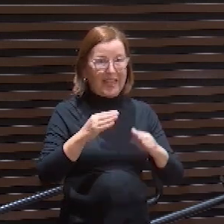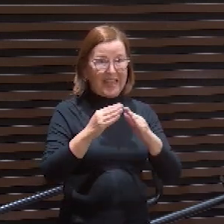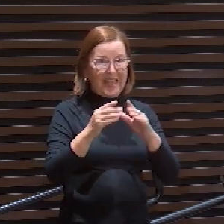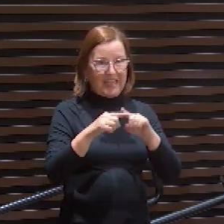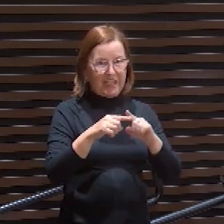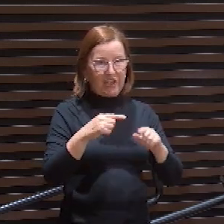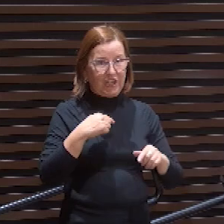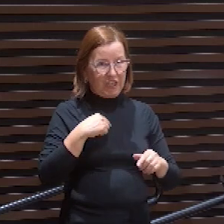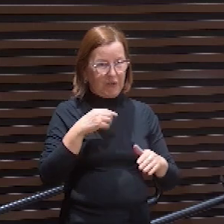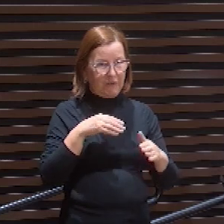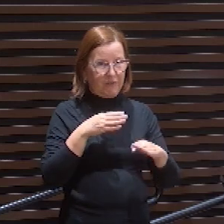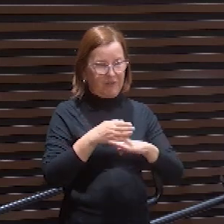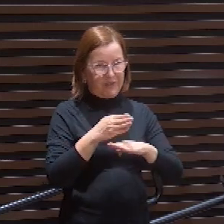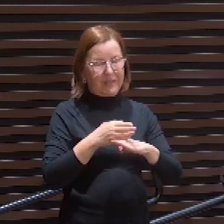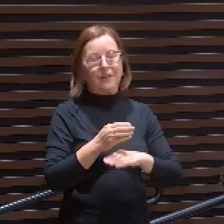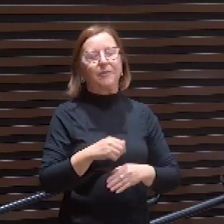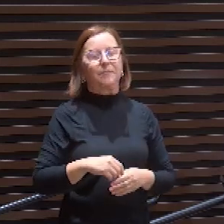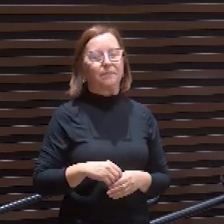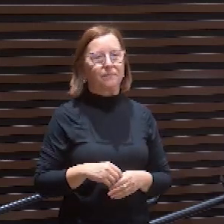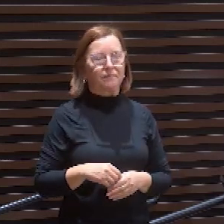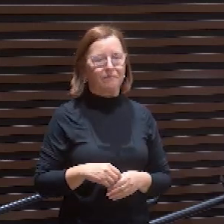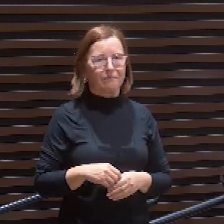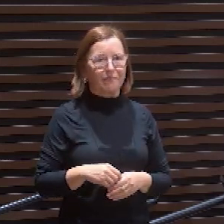Ela ganhava o salário mínimo,